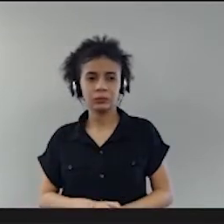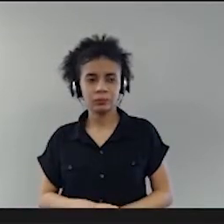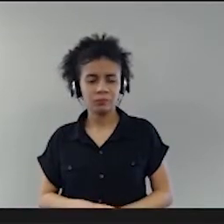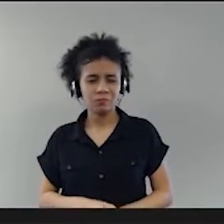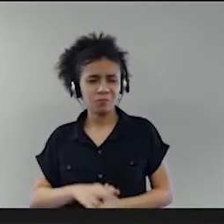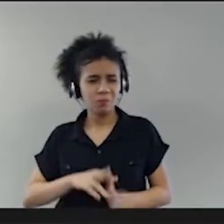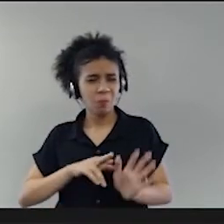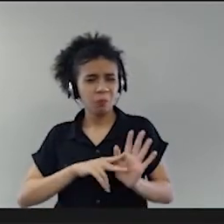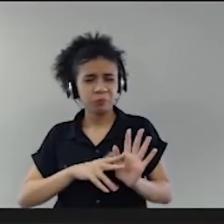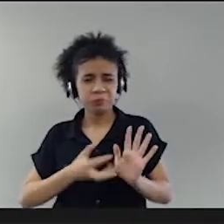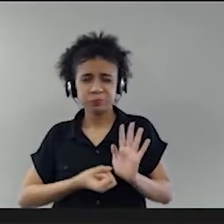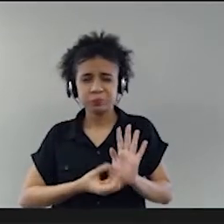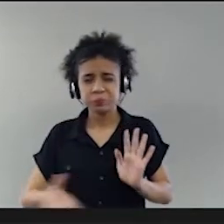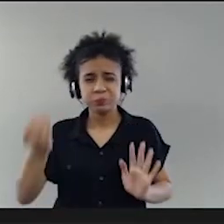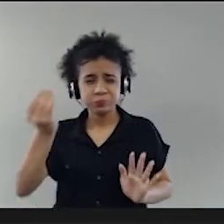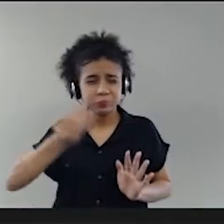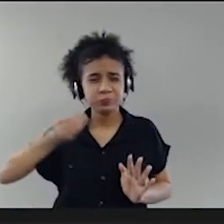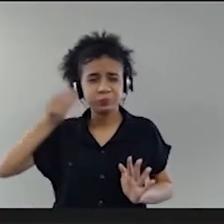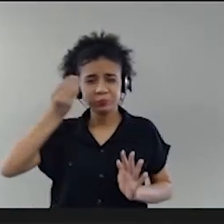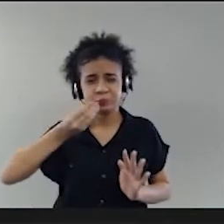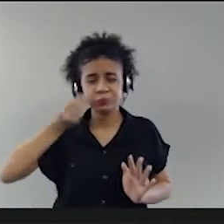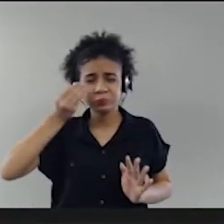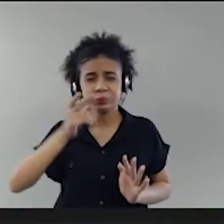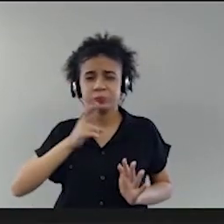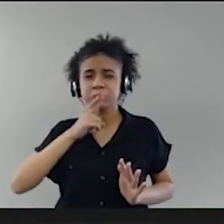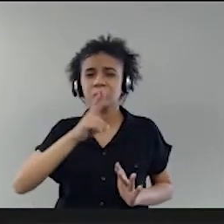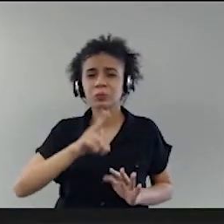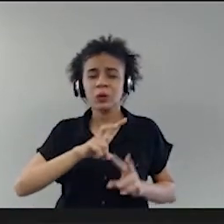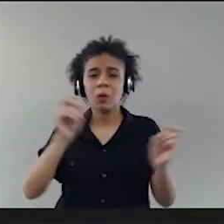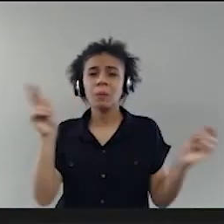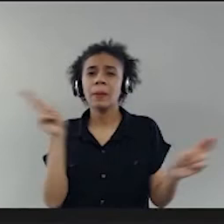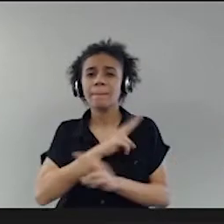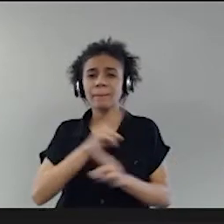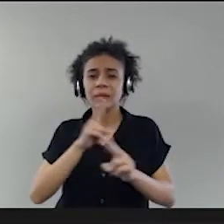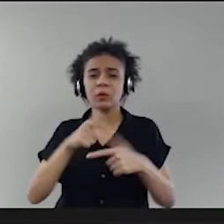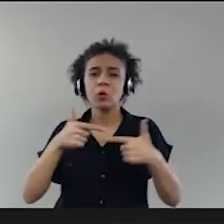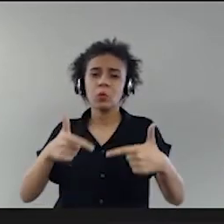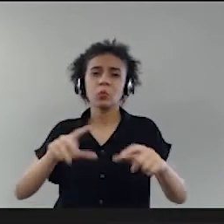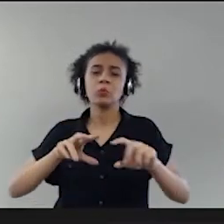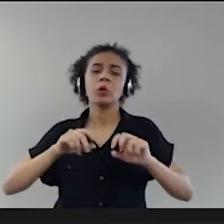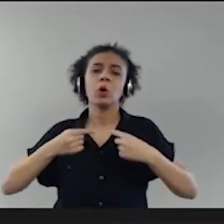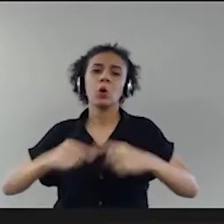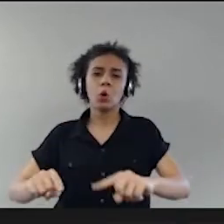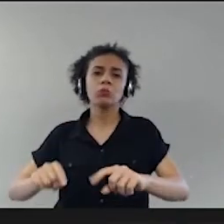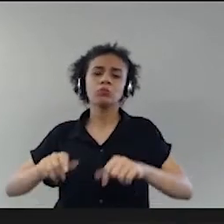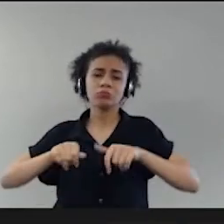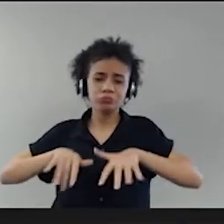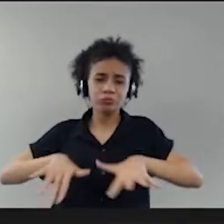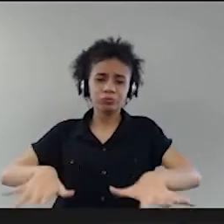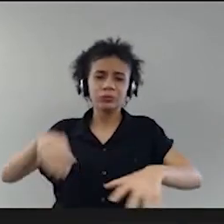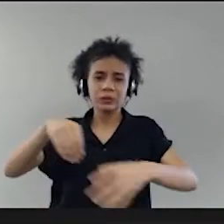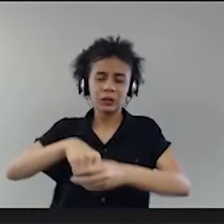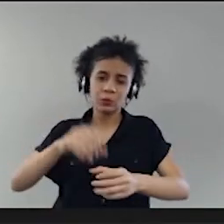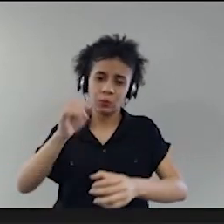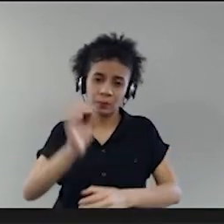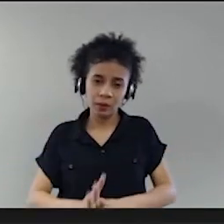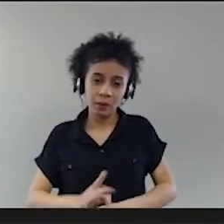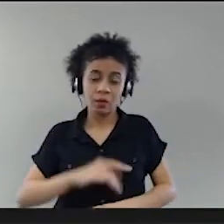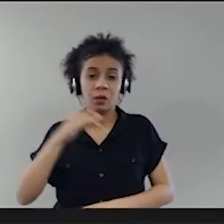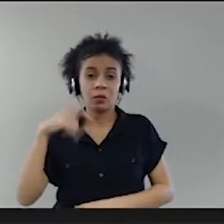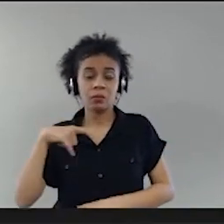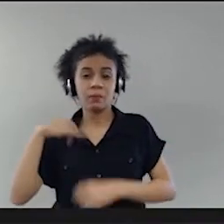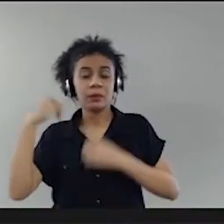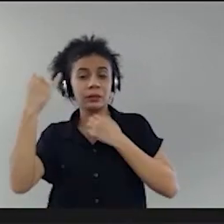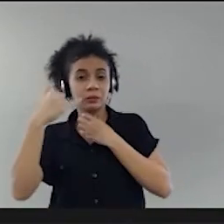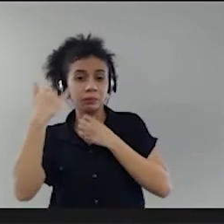com vasta experiência em respostas em emergência e combate a epidemias no Brasil, na Espanha e